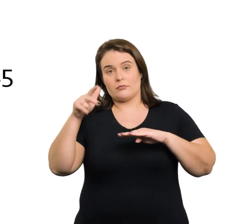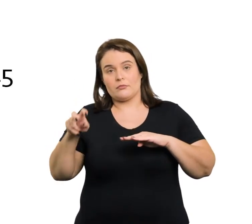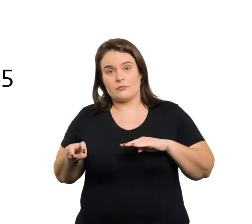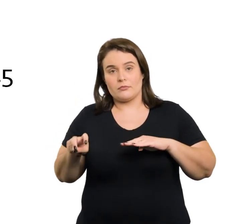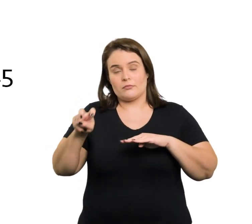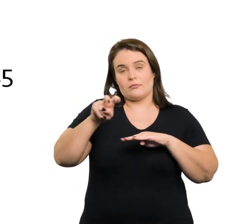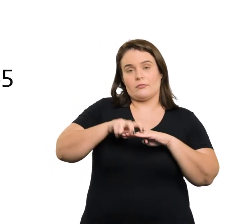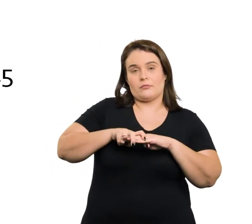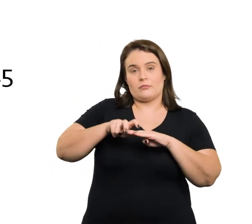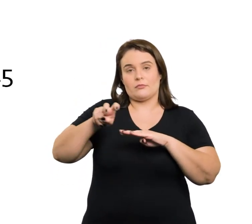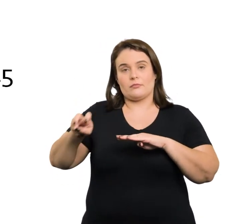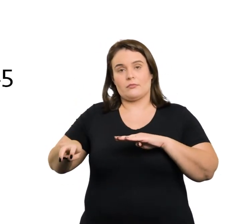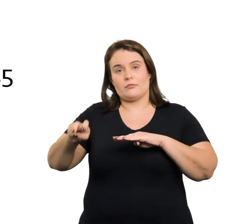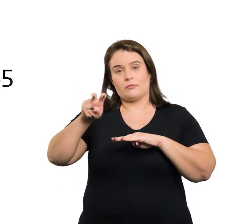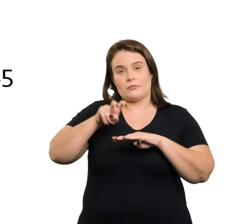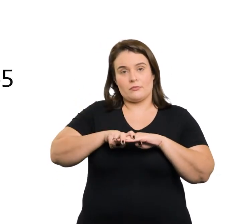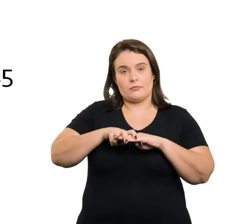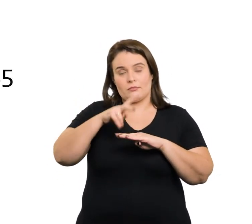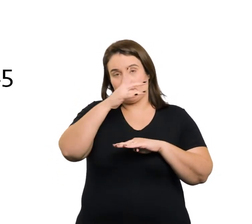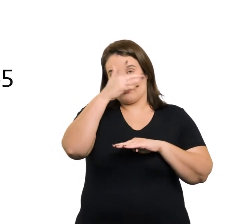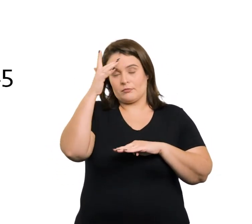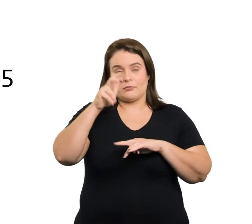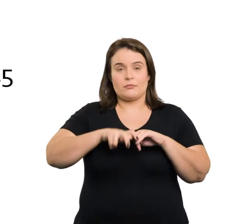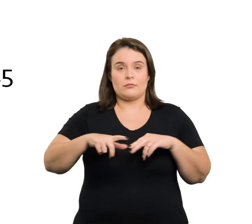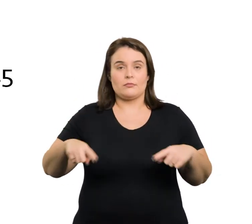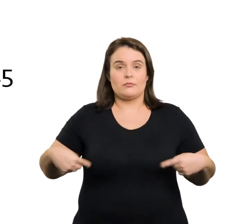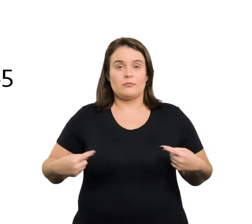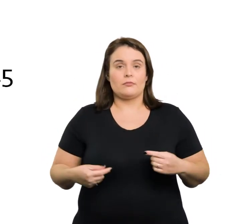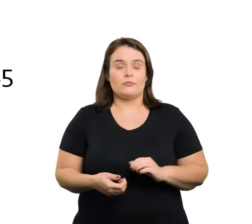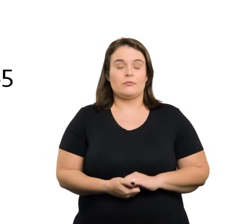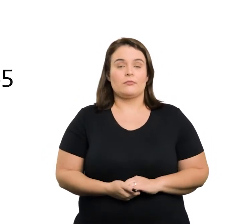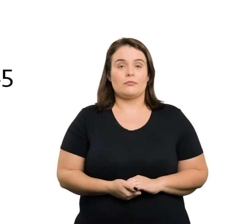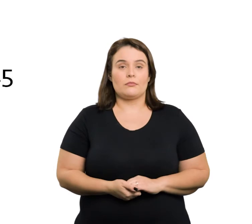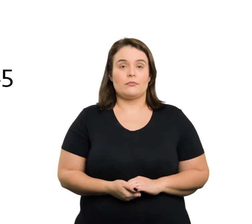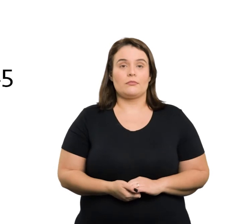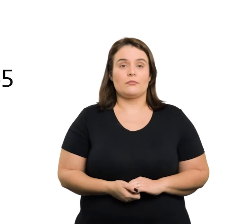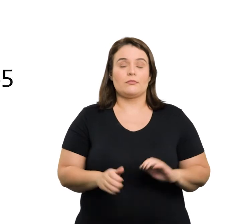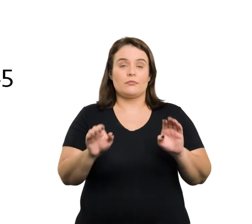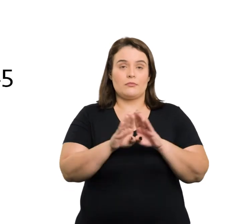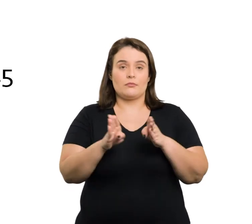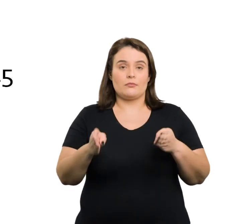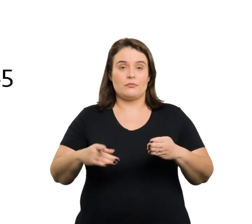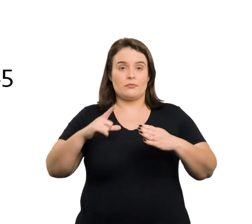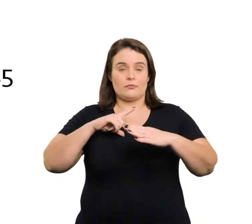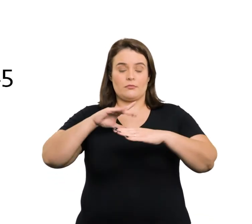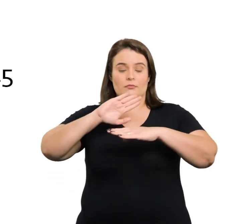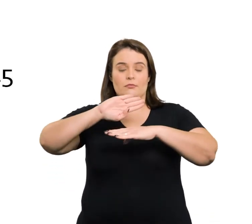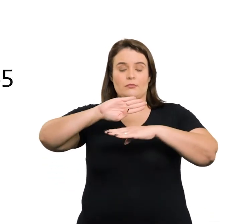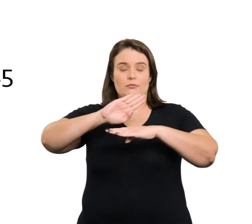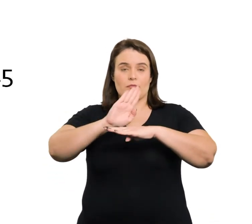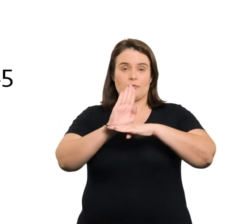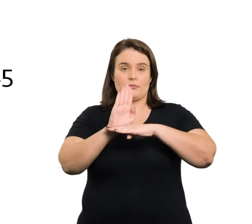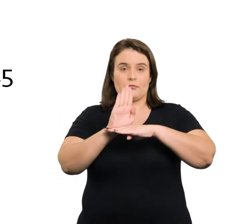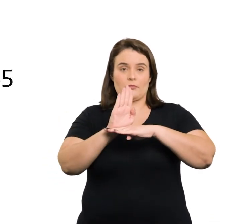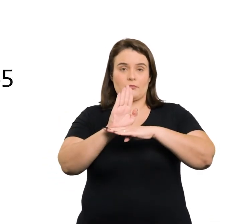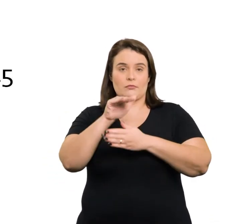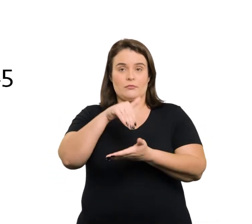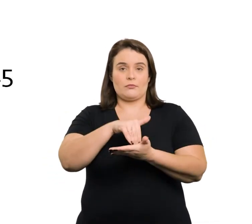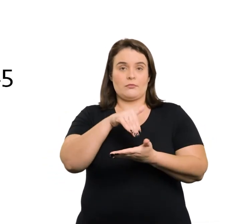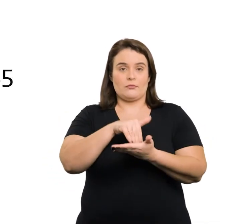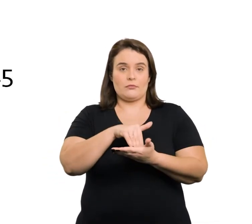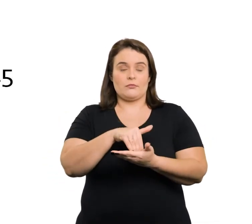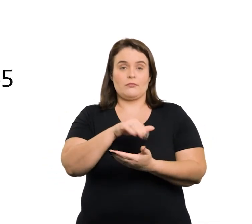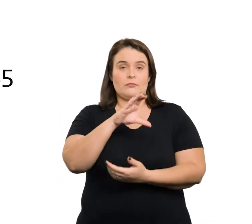para garantir a transferência dos usuários em cadeira de rodas. Bancos providos de encosto e com